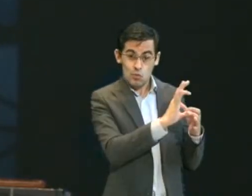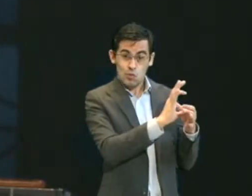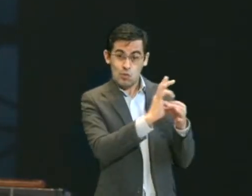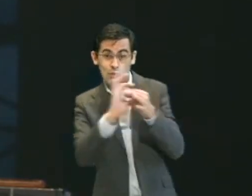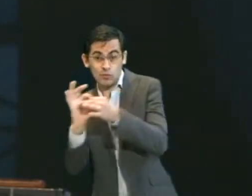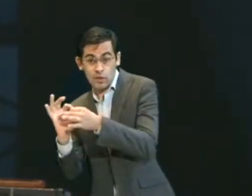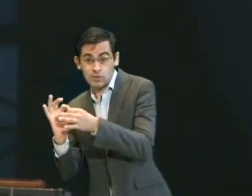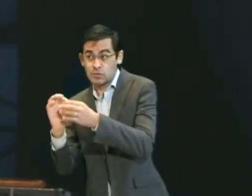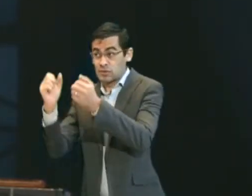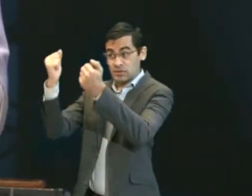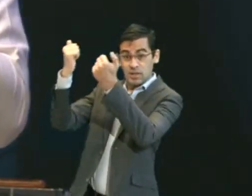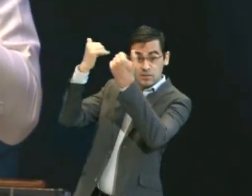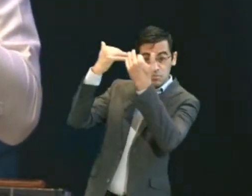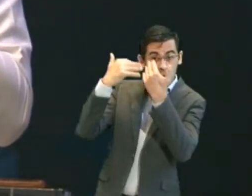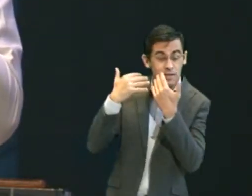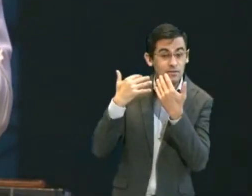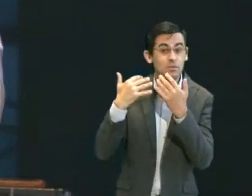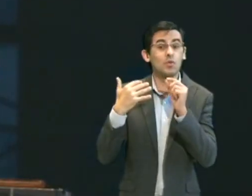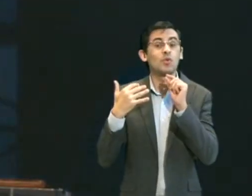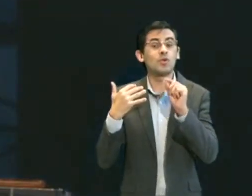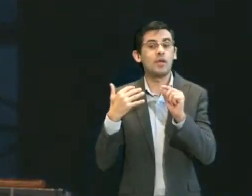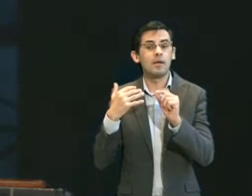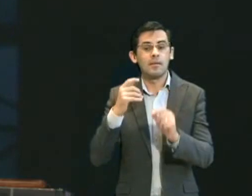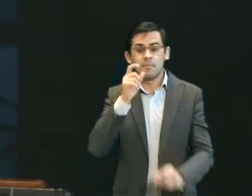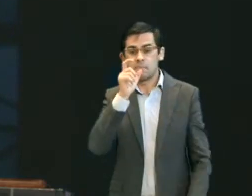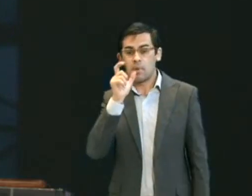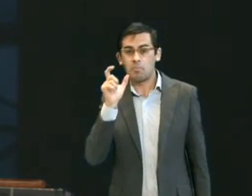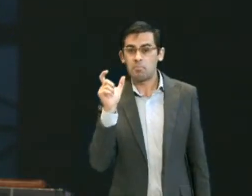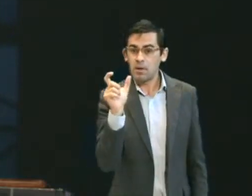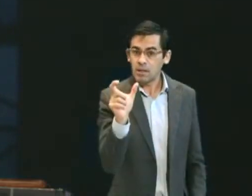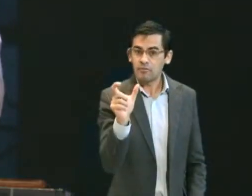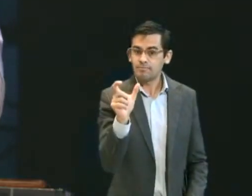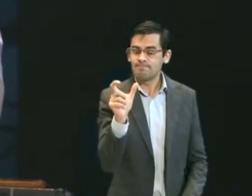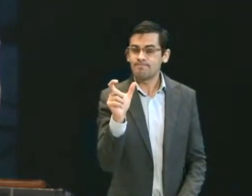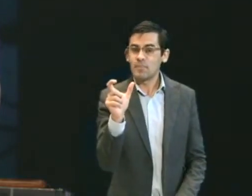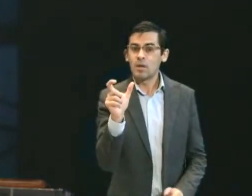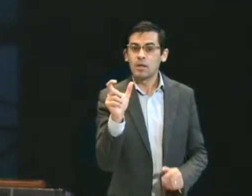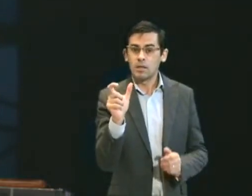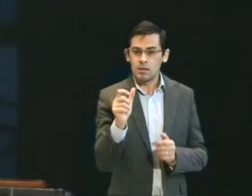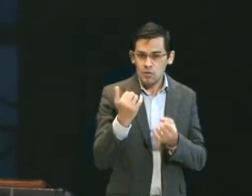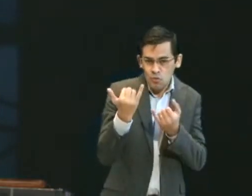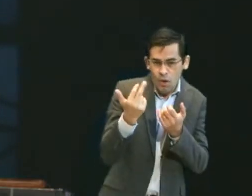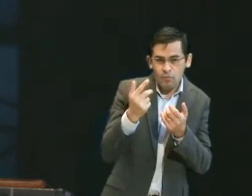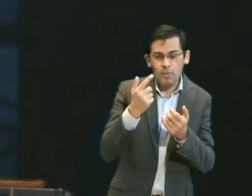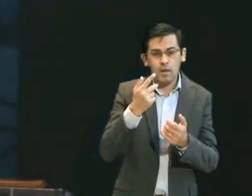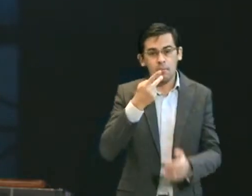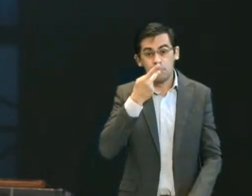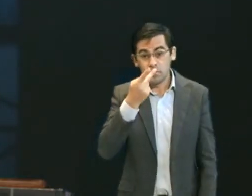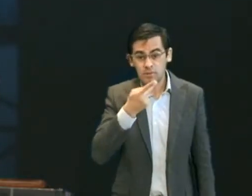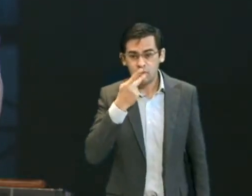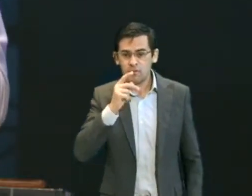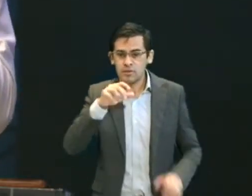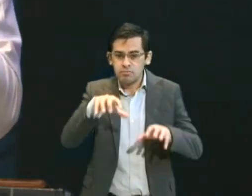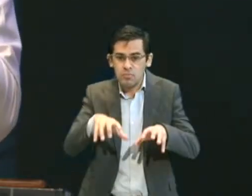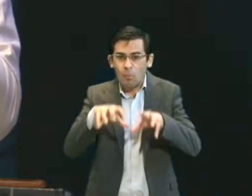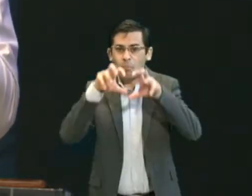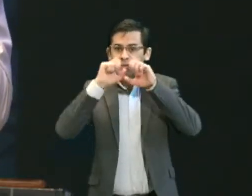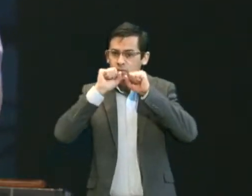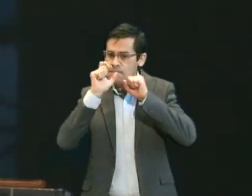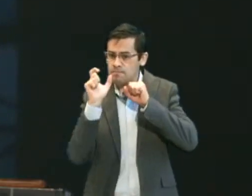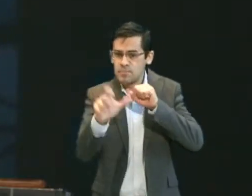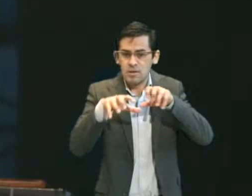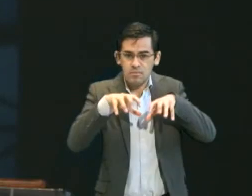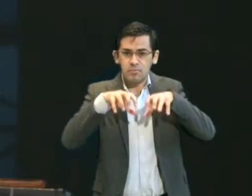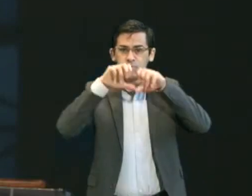da bênção aqui era uma palavra impetrada. Assim como você podia jogar uma praga, a ideia